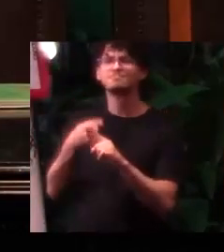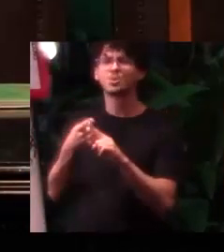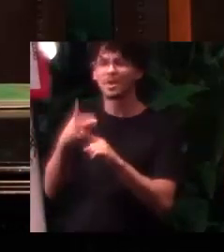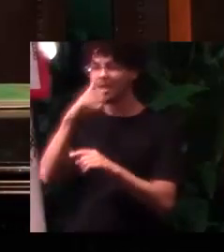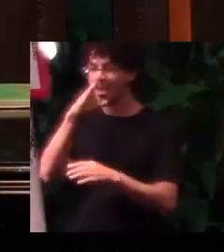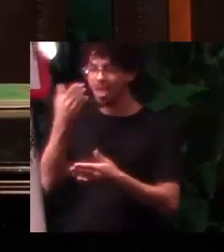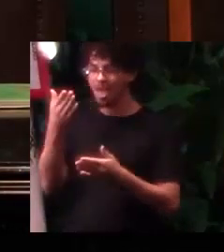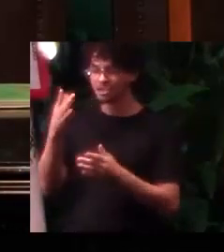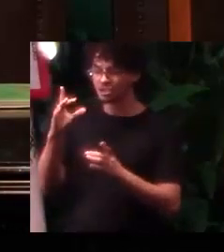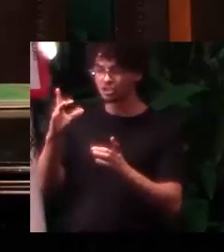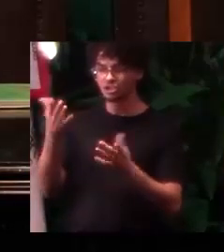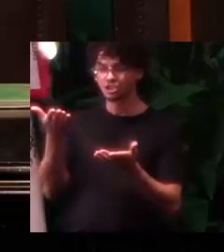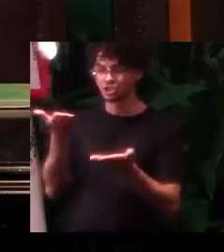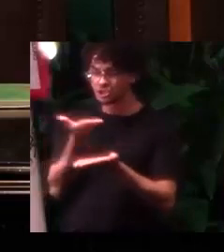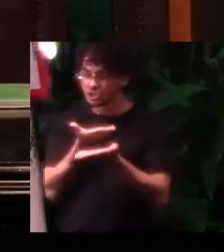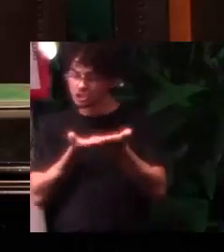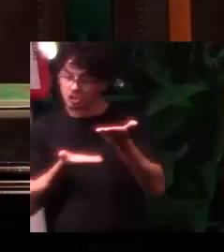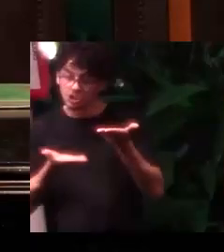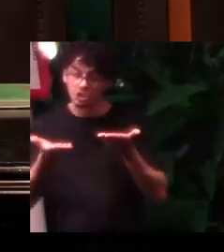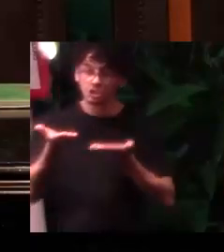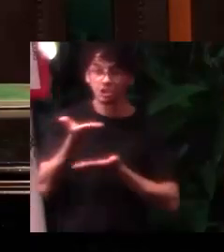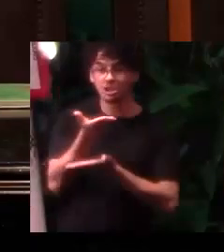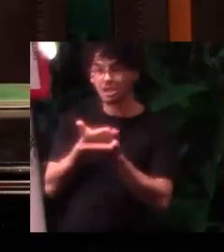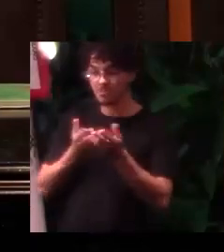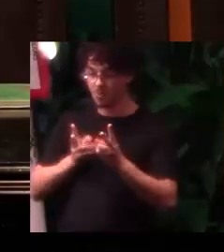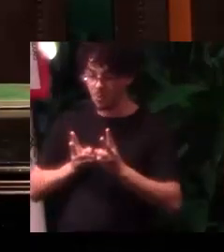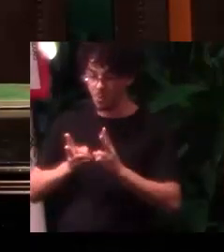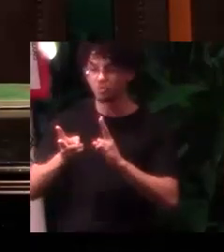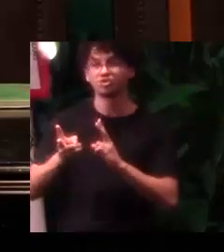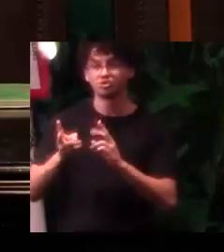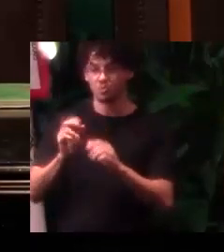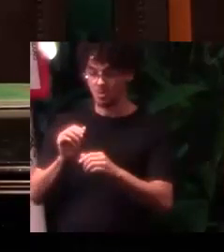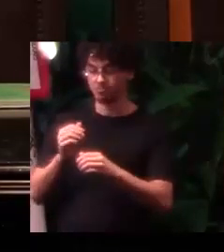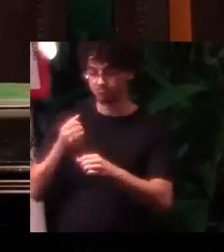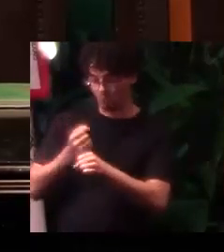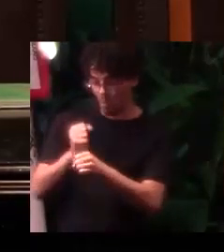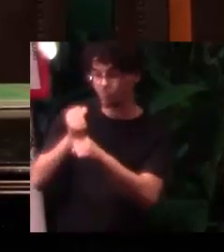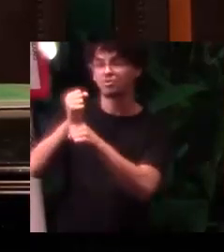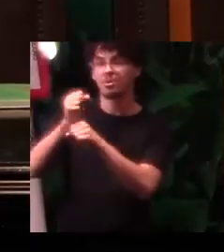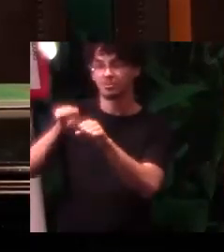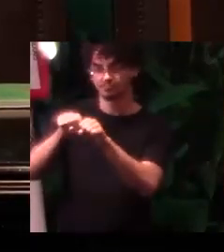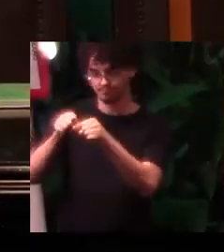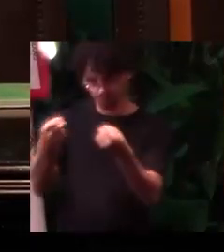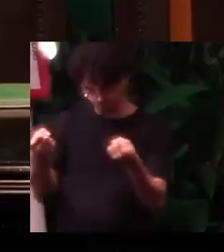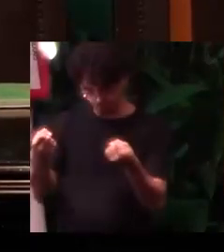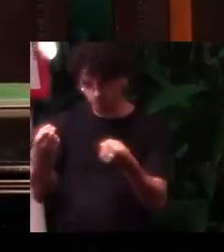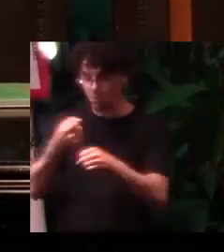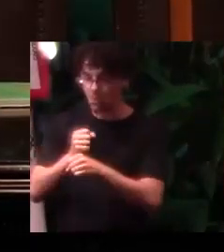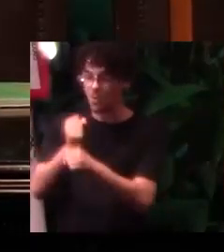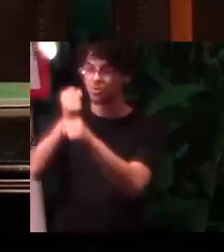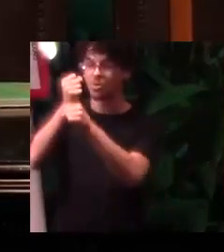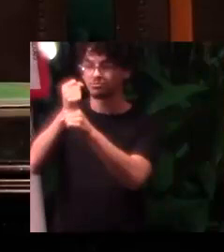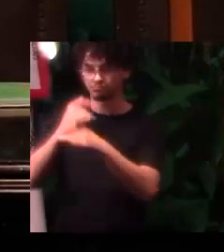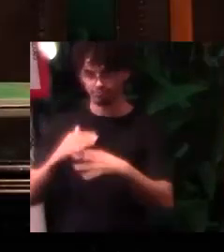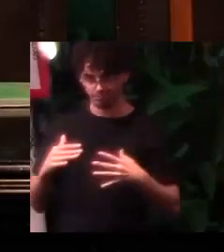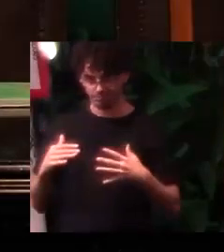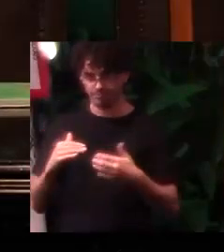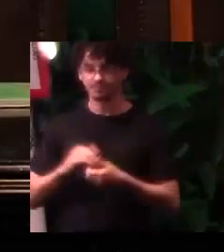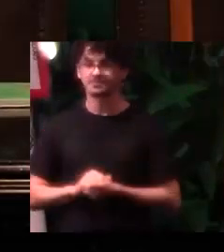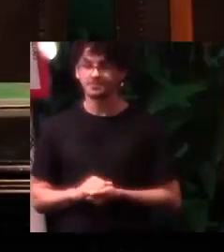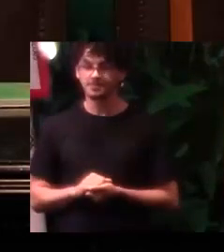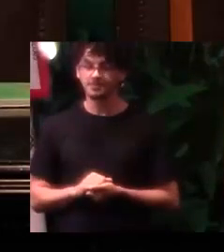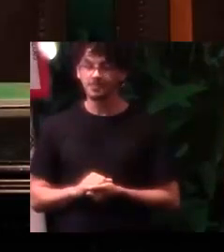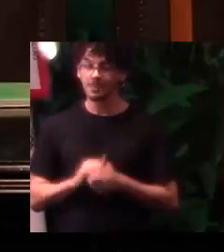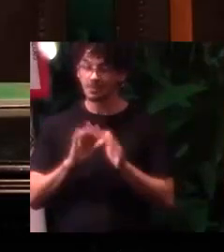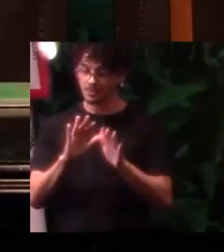dinâmica, de uma espécie de continuidade e ruptura. Mas, como eu dizia, o problema é